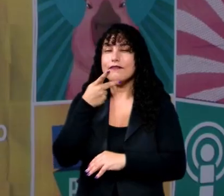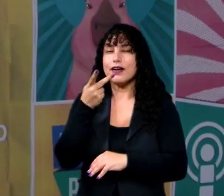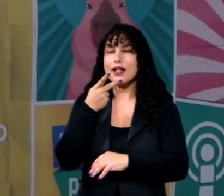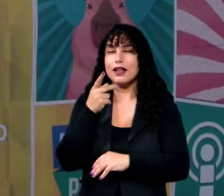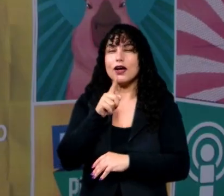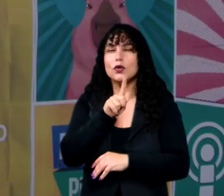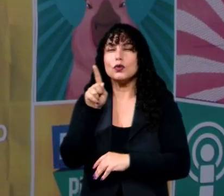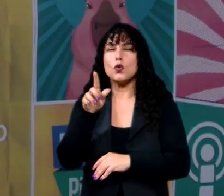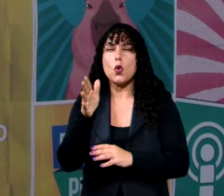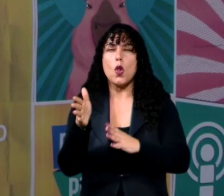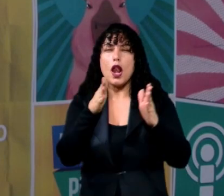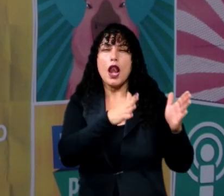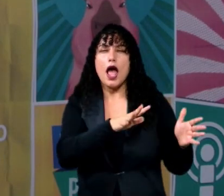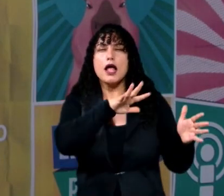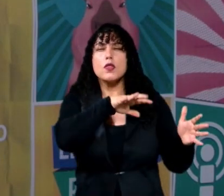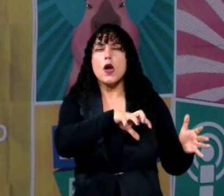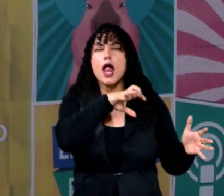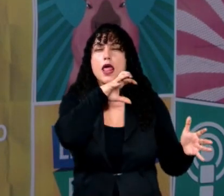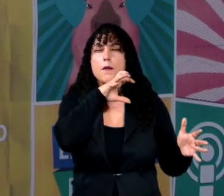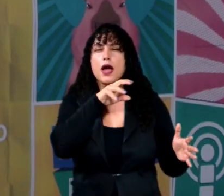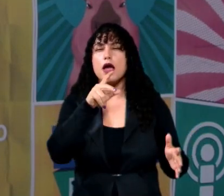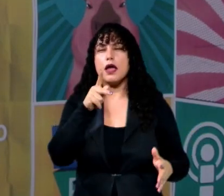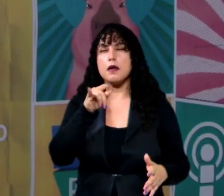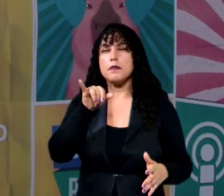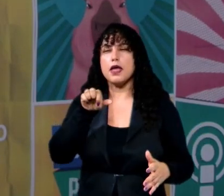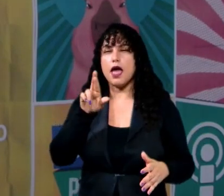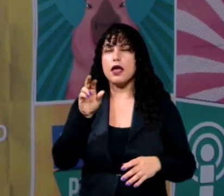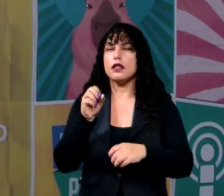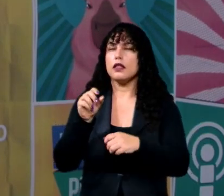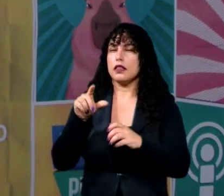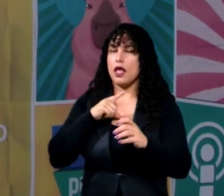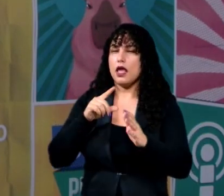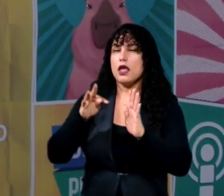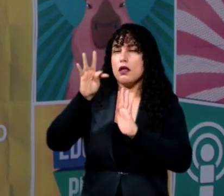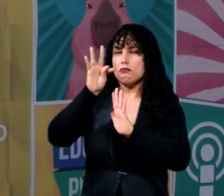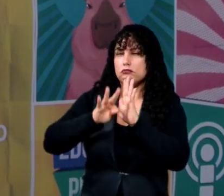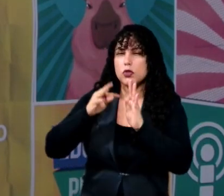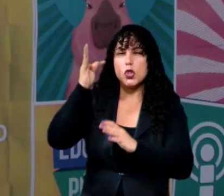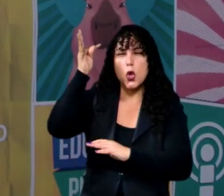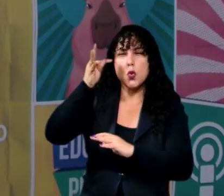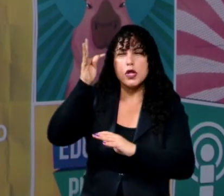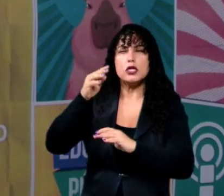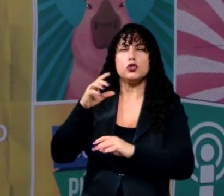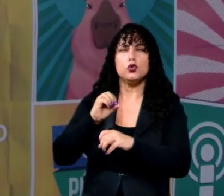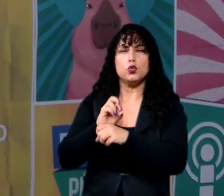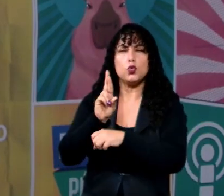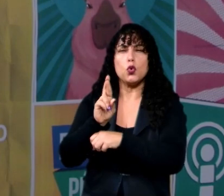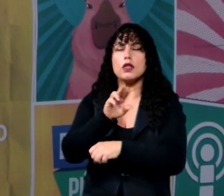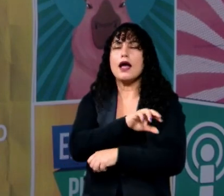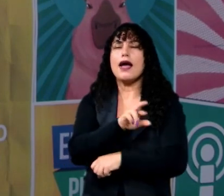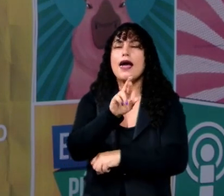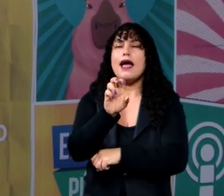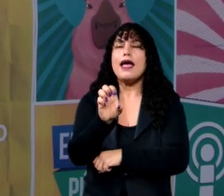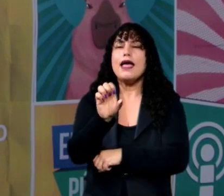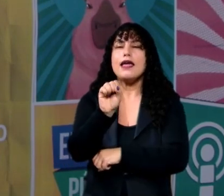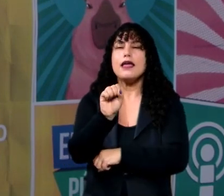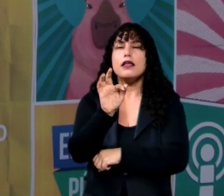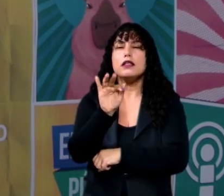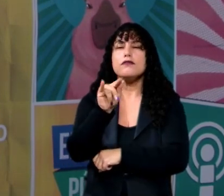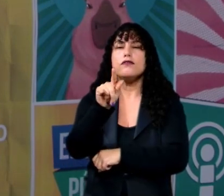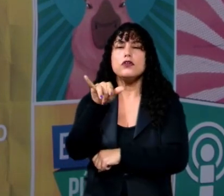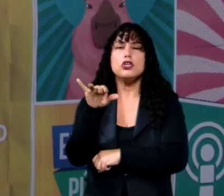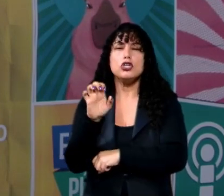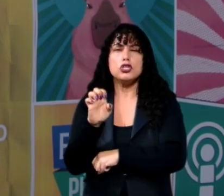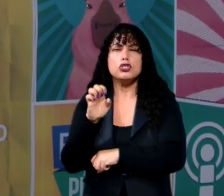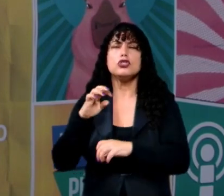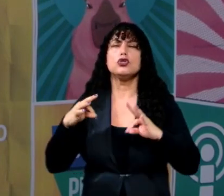lado animal. O Pierre Weil tem uma tese de doutorado sobre a esfinge, né? que é esse símbolo que está presente em todas